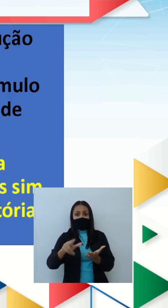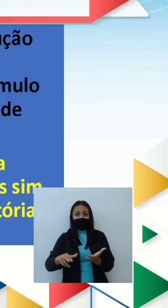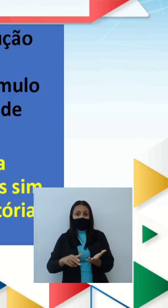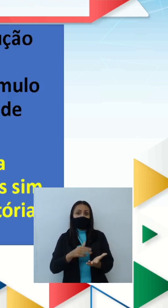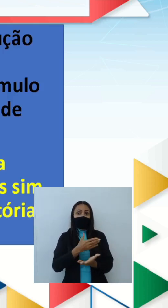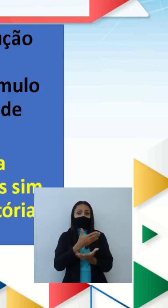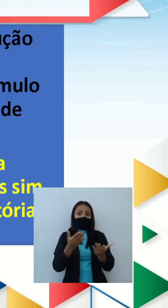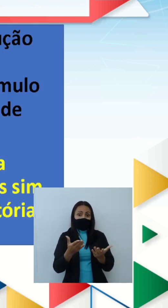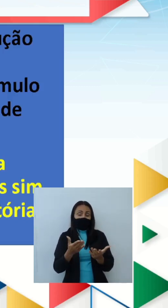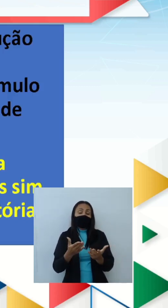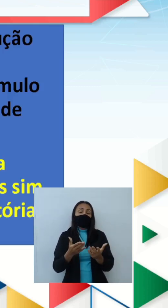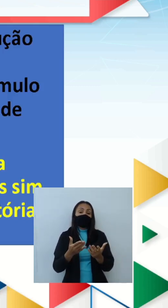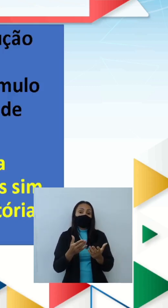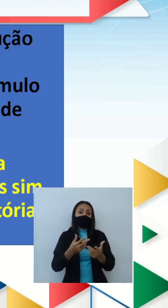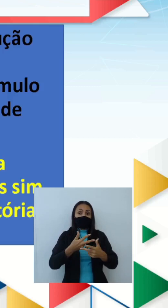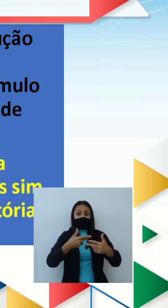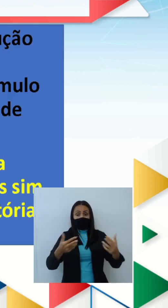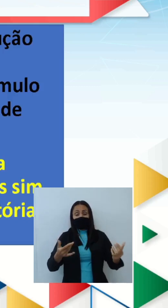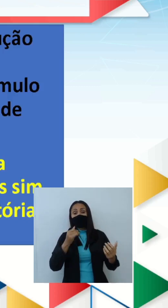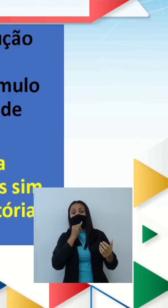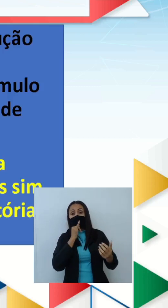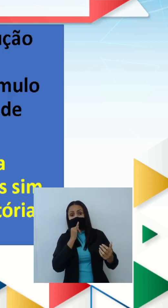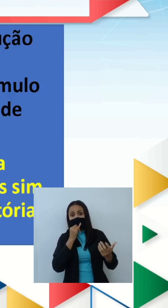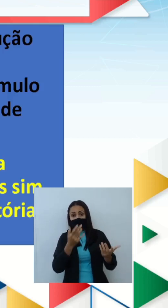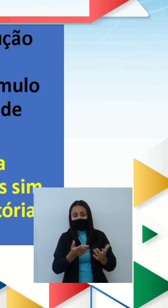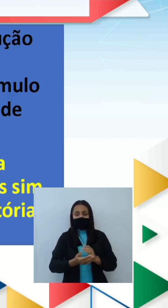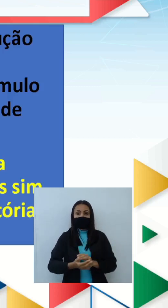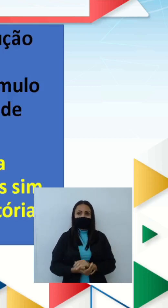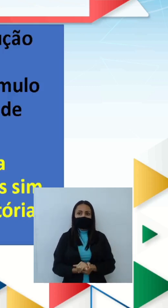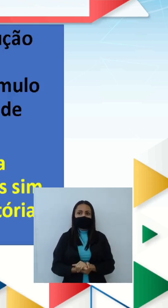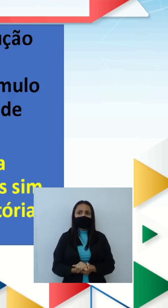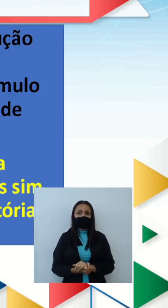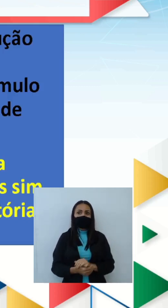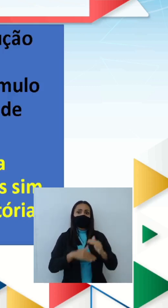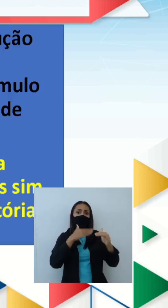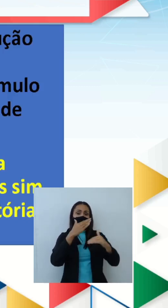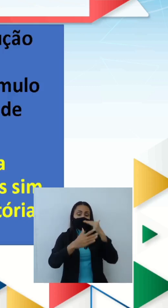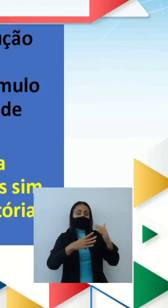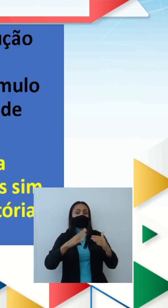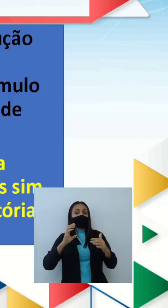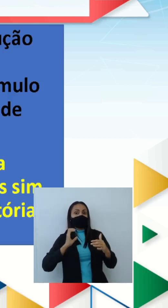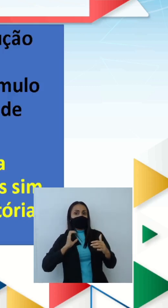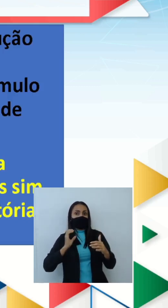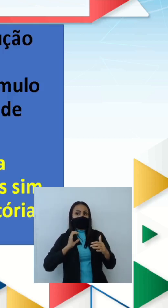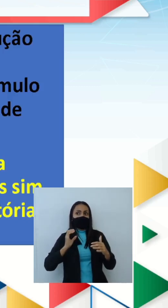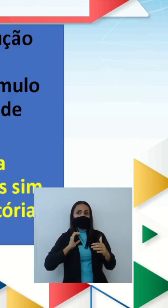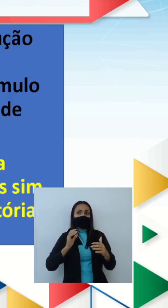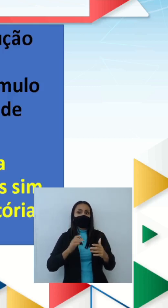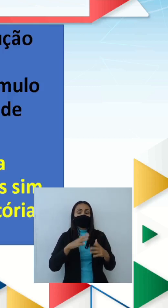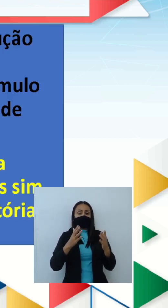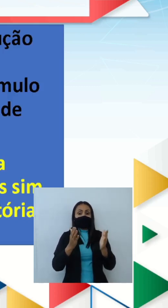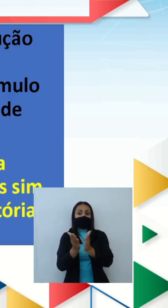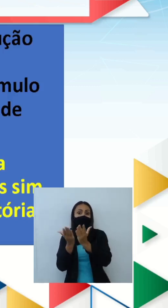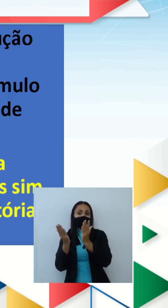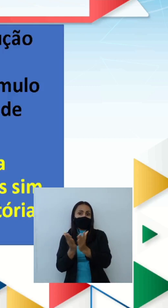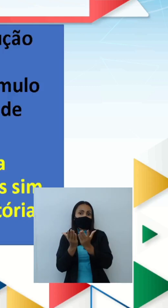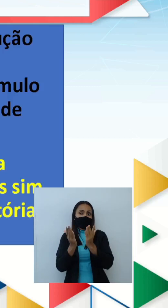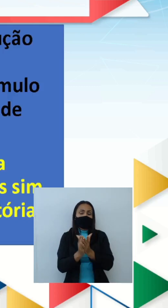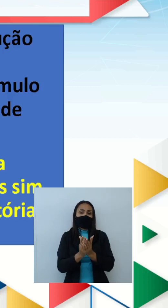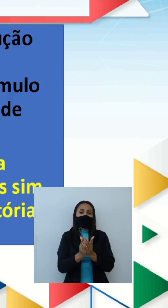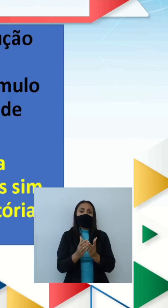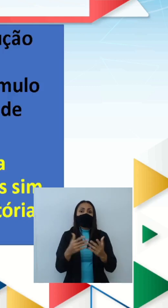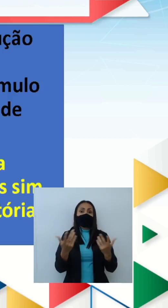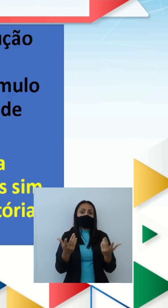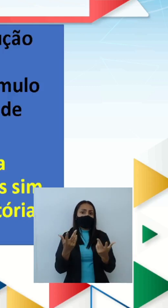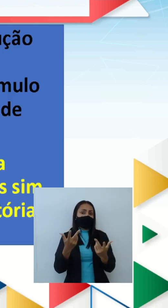de poucos, infelizmente, né? Então, a produção de riquezas e a reprodução da pobreza não são fenômenos